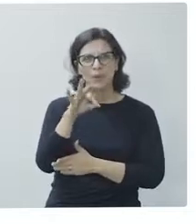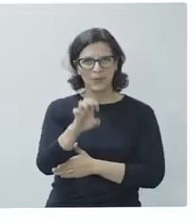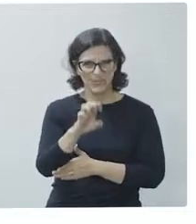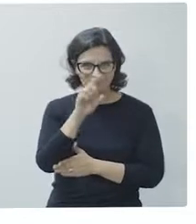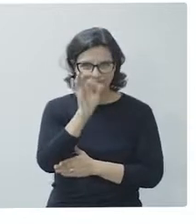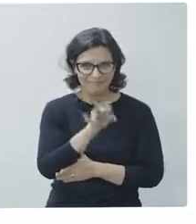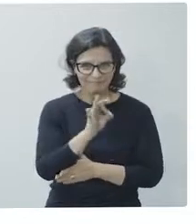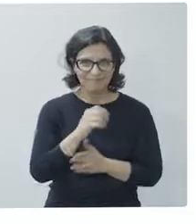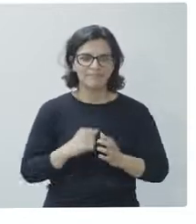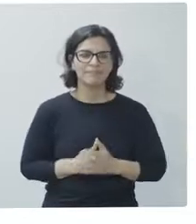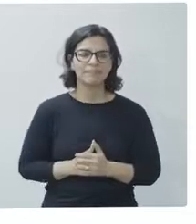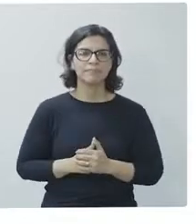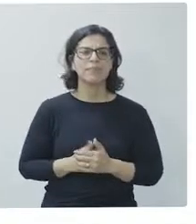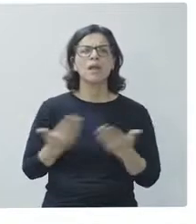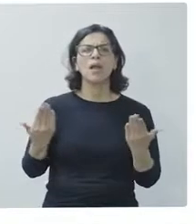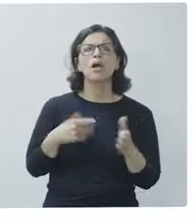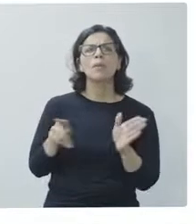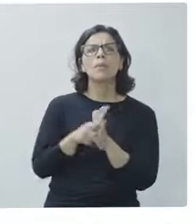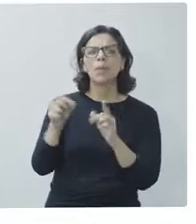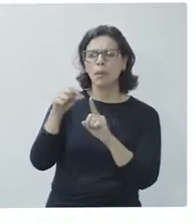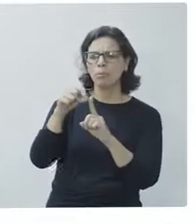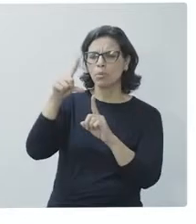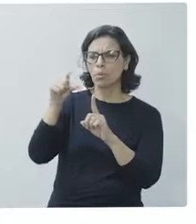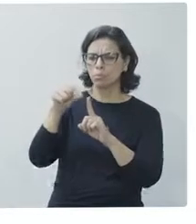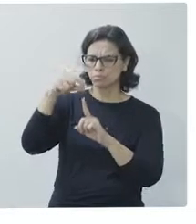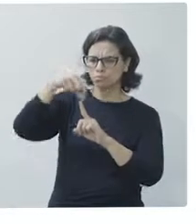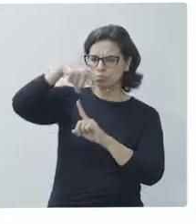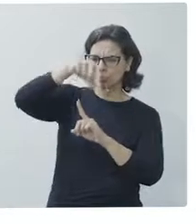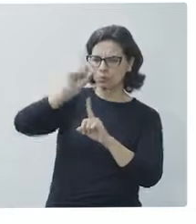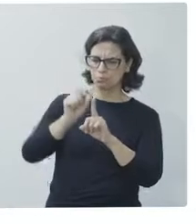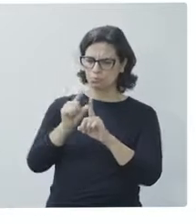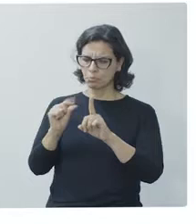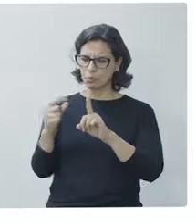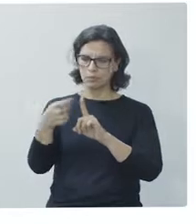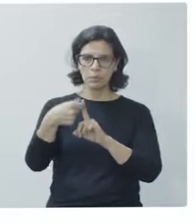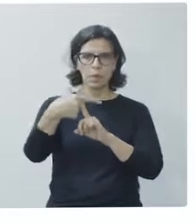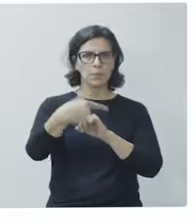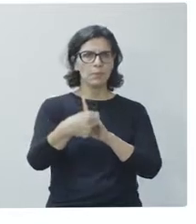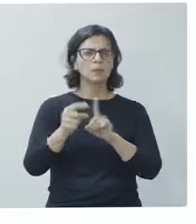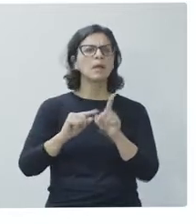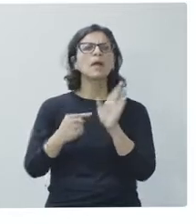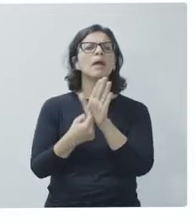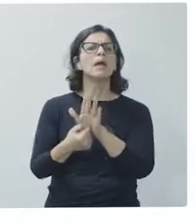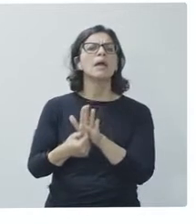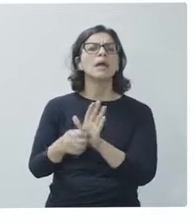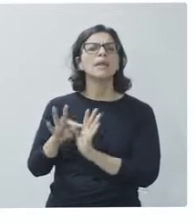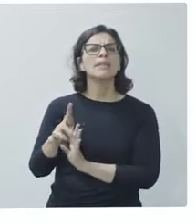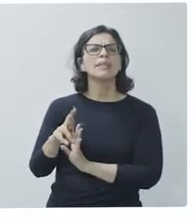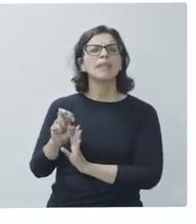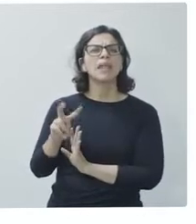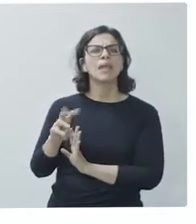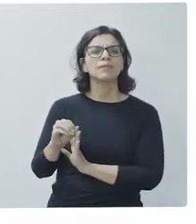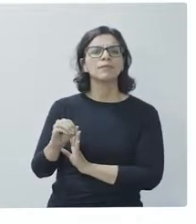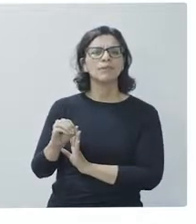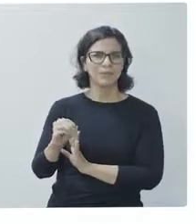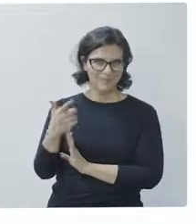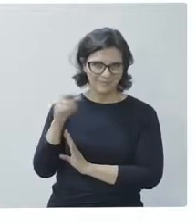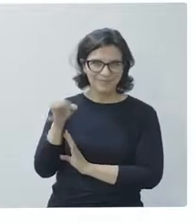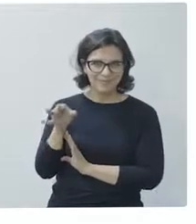imagem é uma fonte. E eu tenho também esta outra imagem. O que é essa outra imagem? Essa imagem é